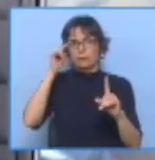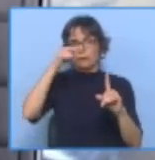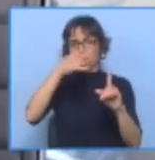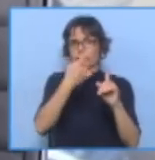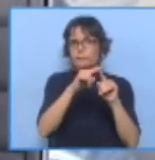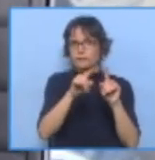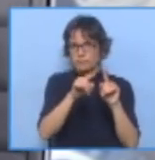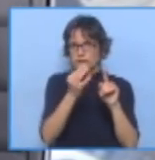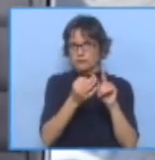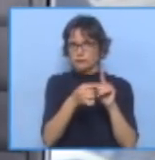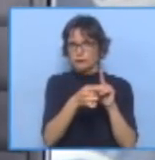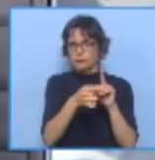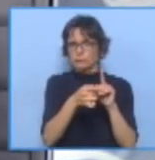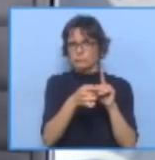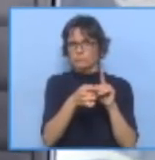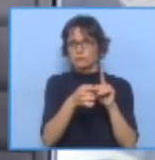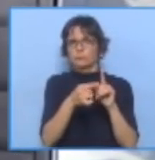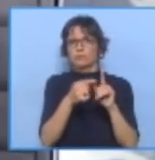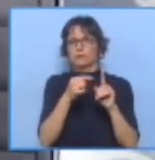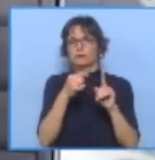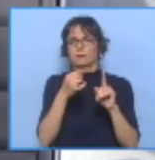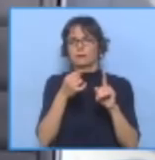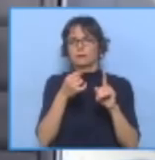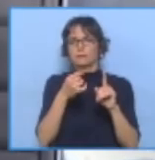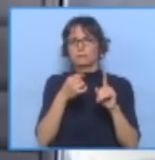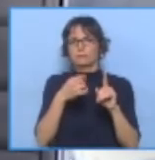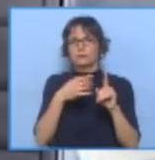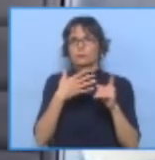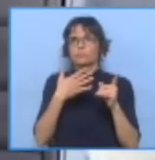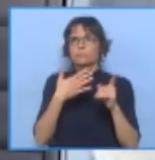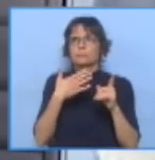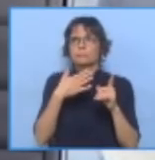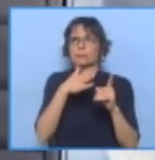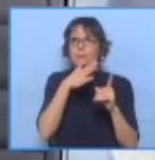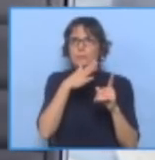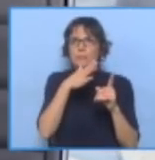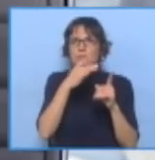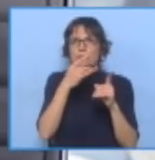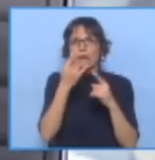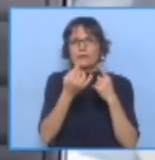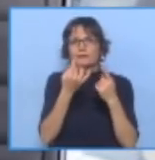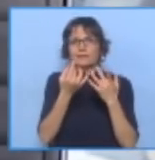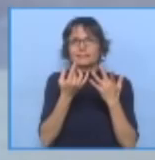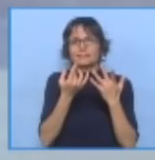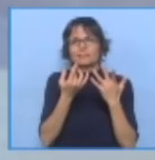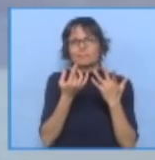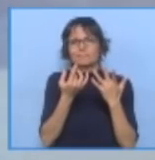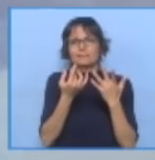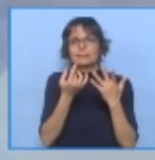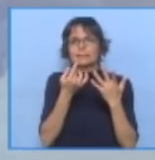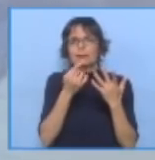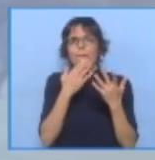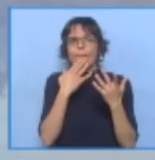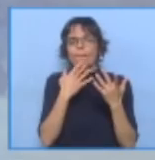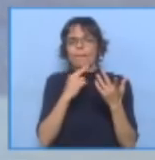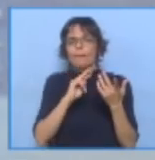desejo, porventura um bocadinho, não diria ingênuo, mas um bocadinho romântico, que era a